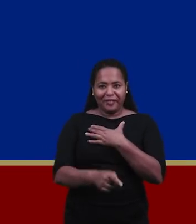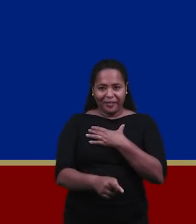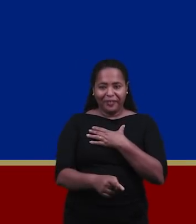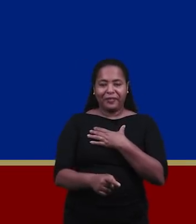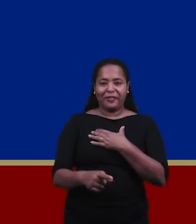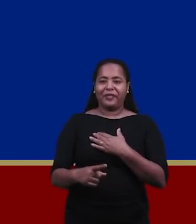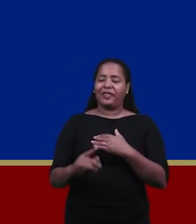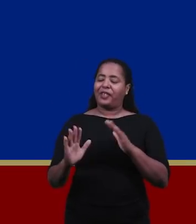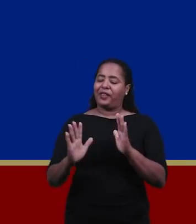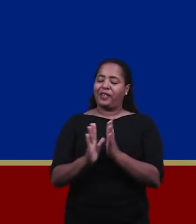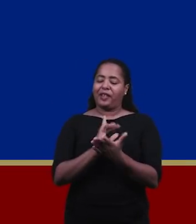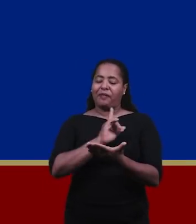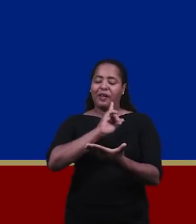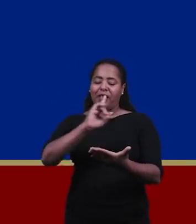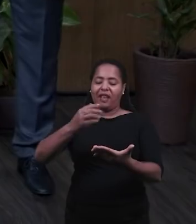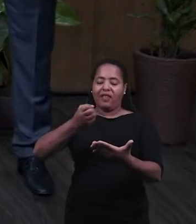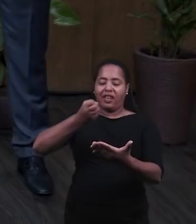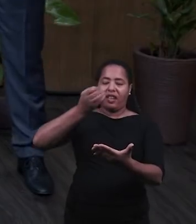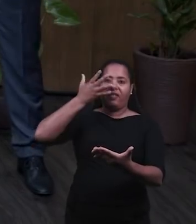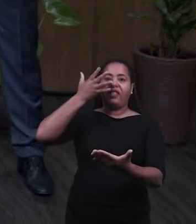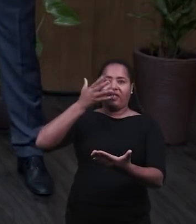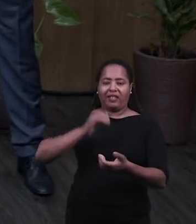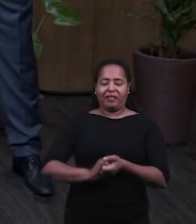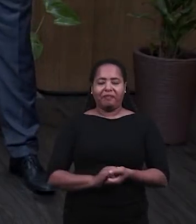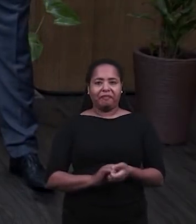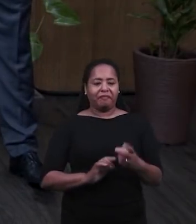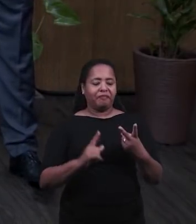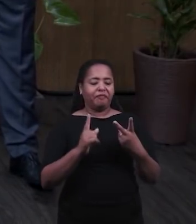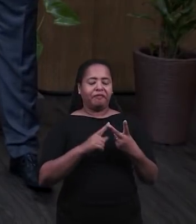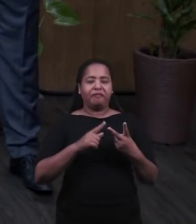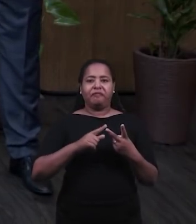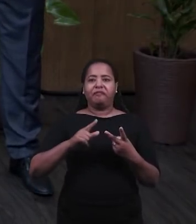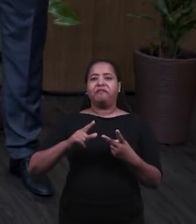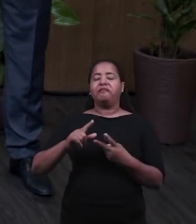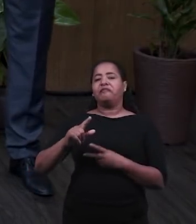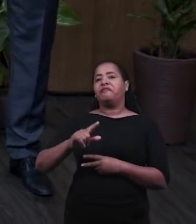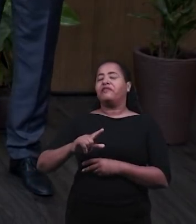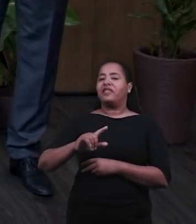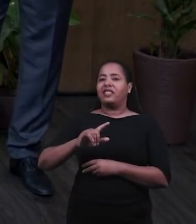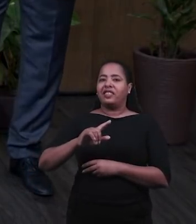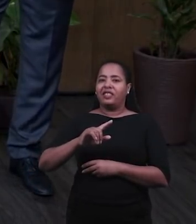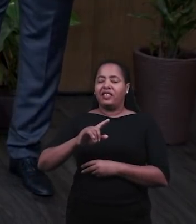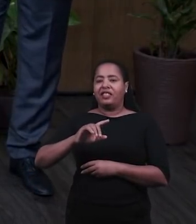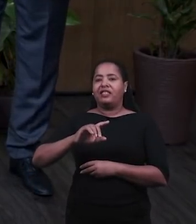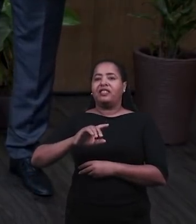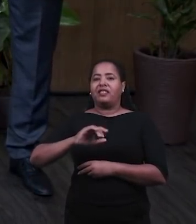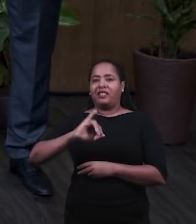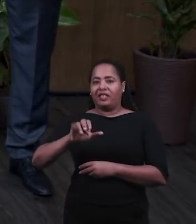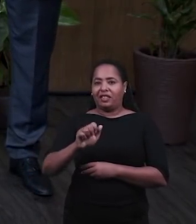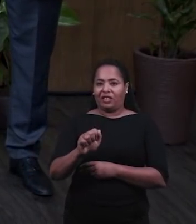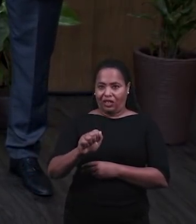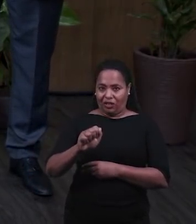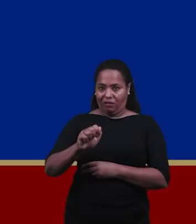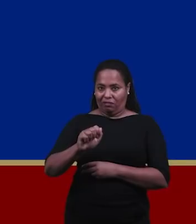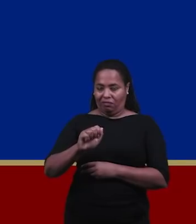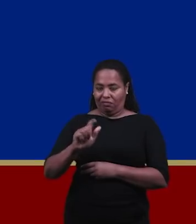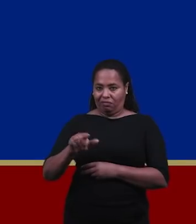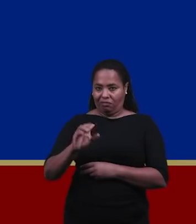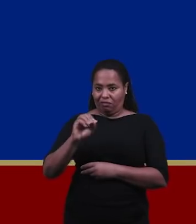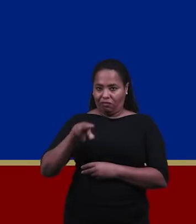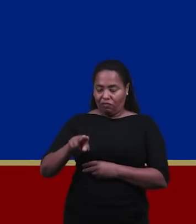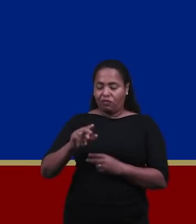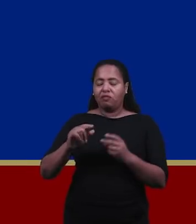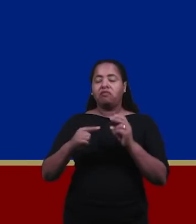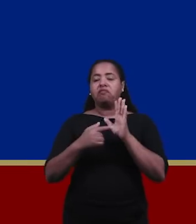da palavra viva. Jason Andrade, de Belo Horizonte, Minas Gerais, escreveu: